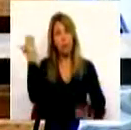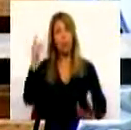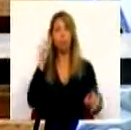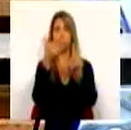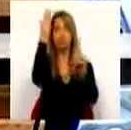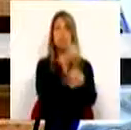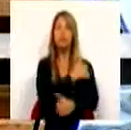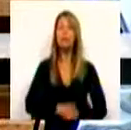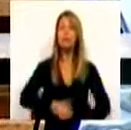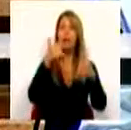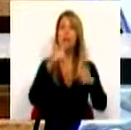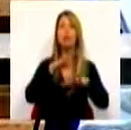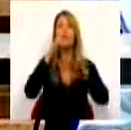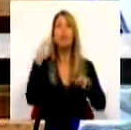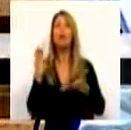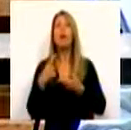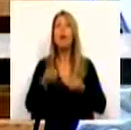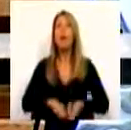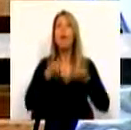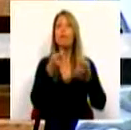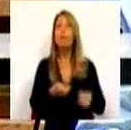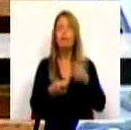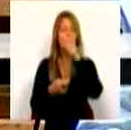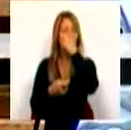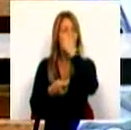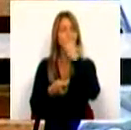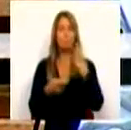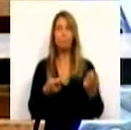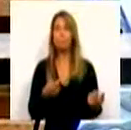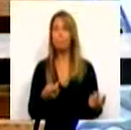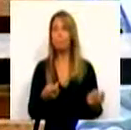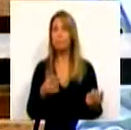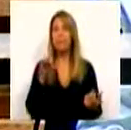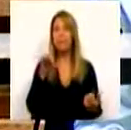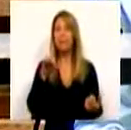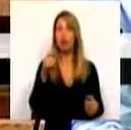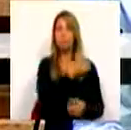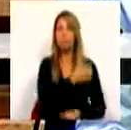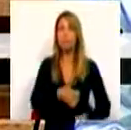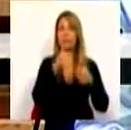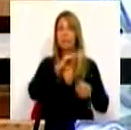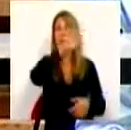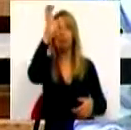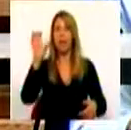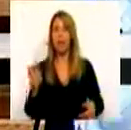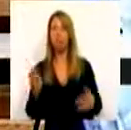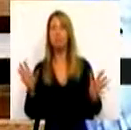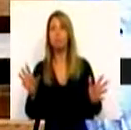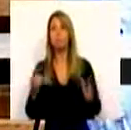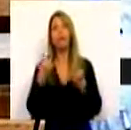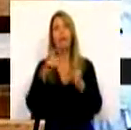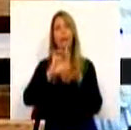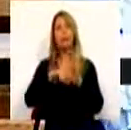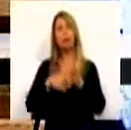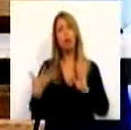o financiamento dos Living Labs neste momento em 12 cidades, para já o que estamos a pagar é o passar de ideia a projeto durante este orçamento